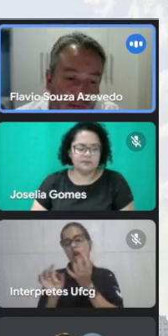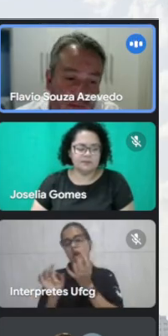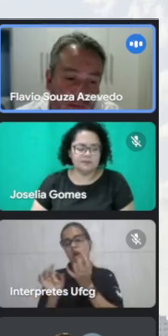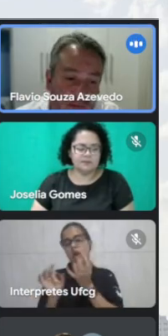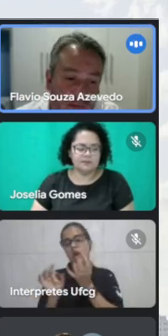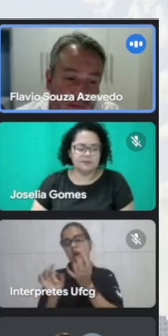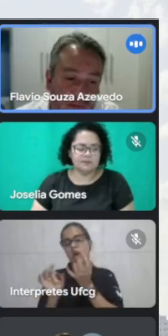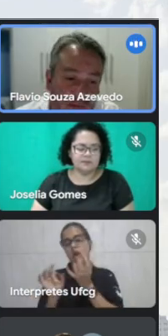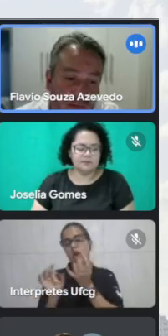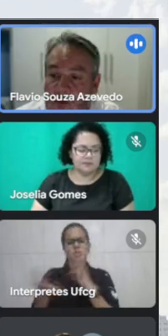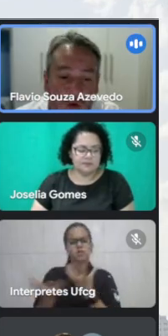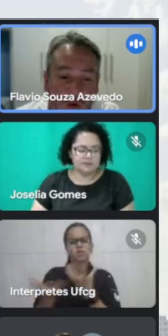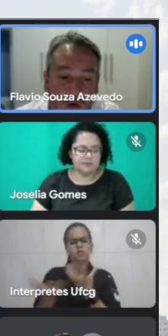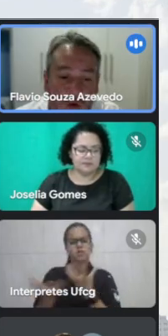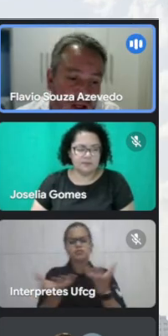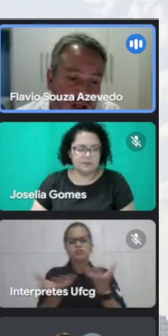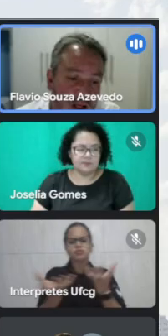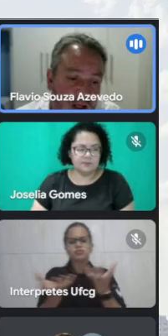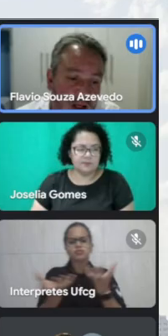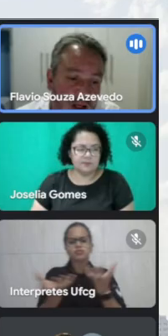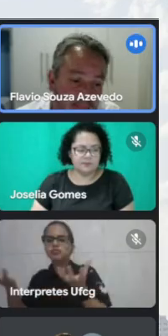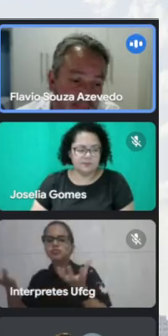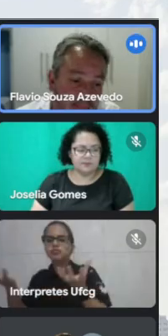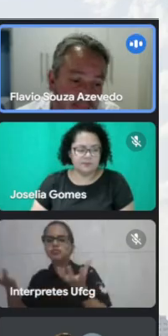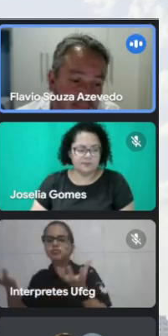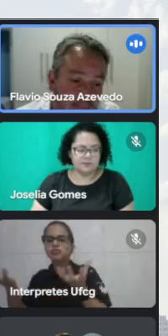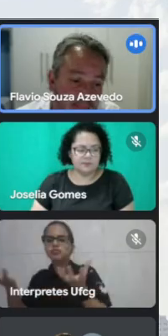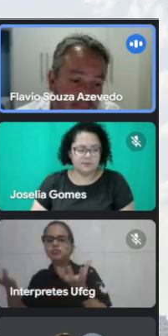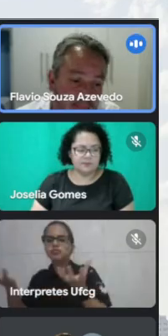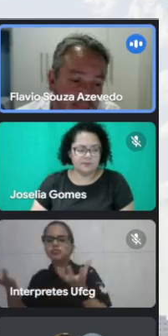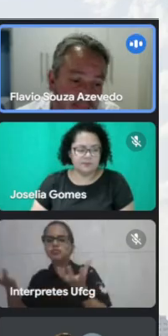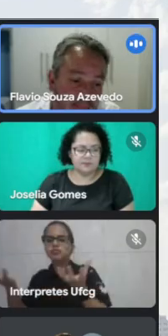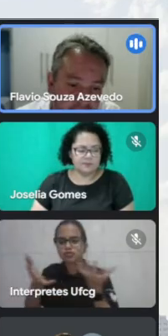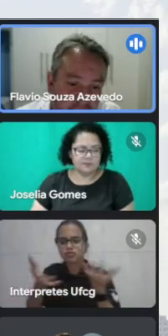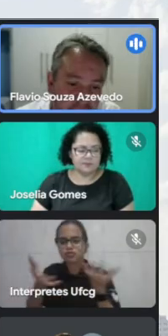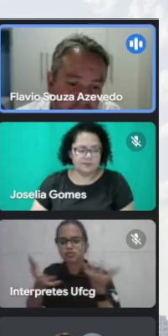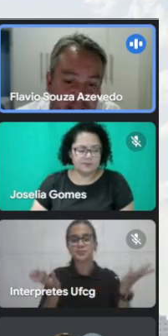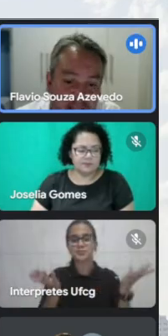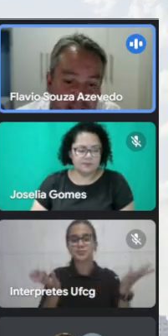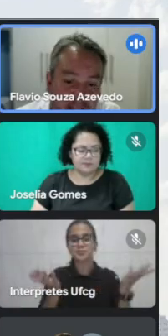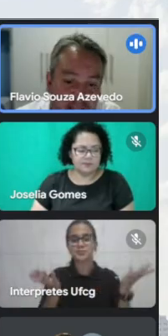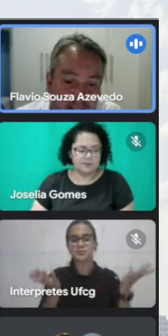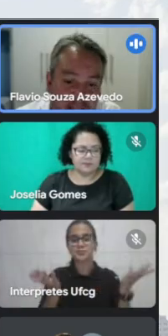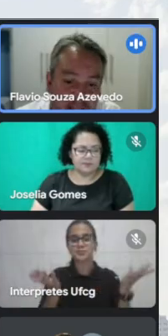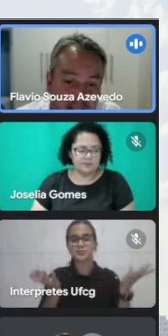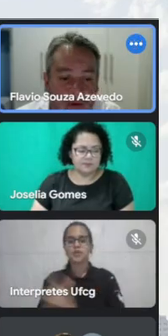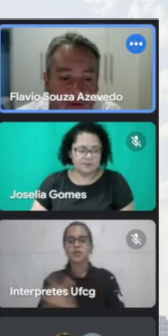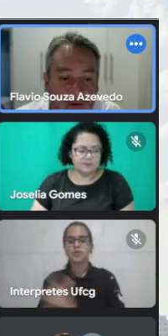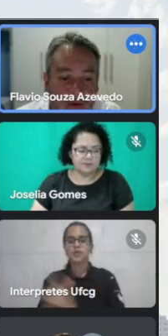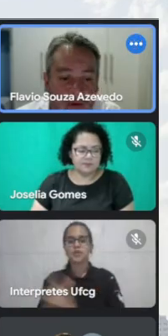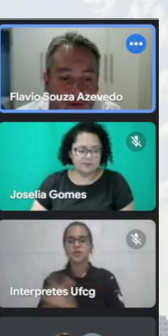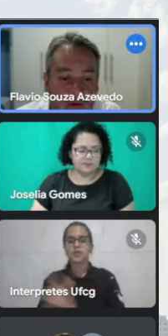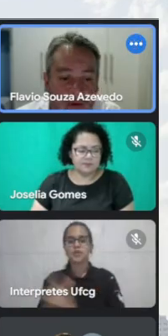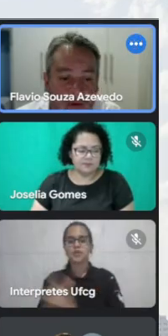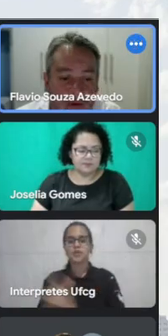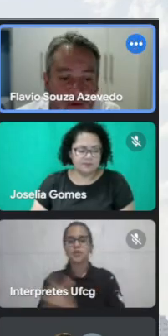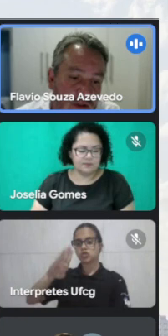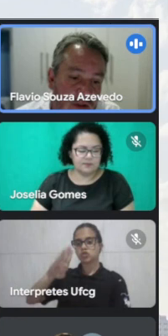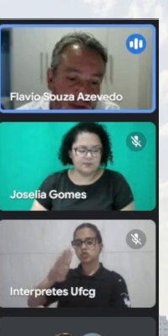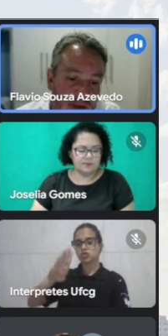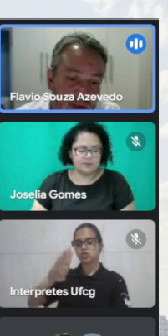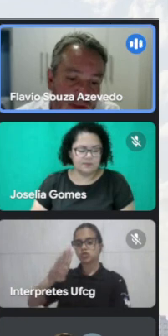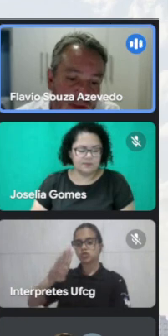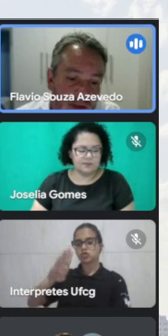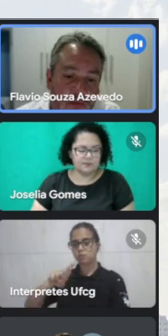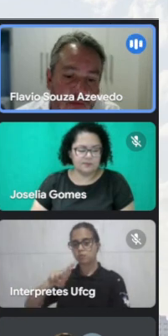flutuando realmente aí no corpo aquático. A submersa fixa é enraizada no sedimento, com caules e